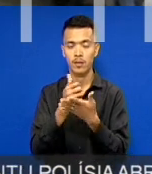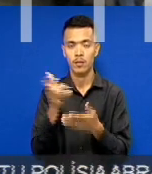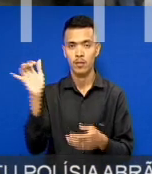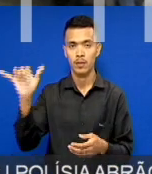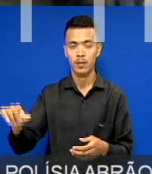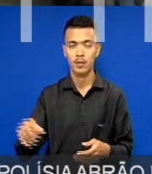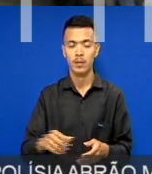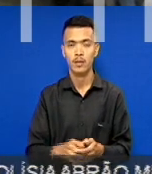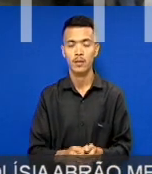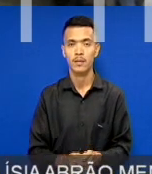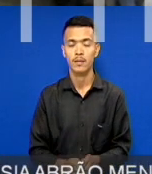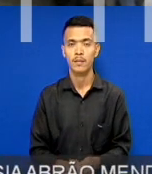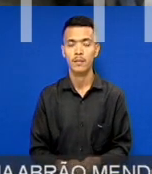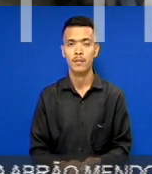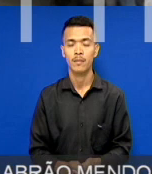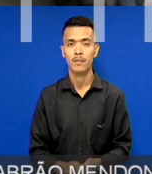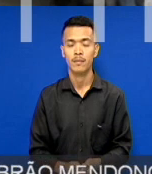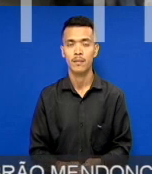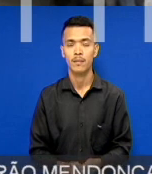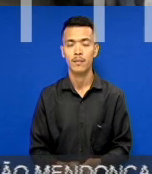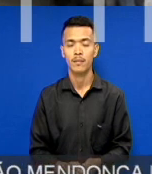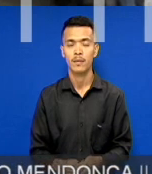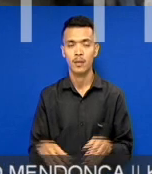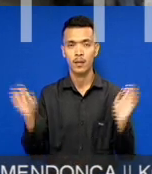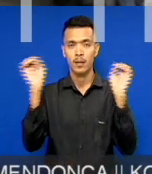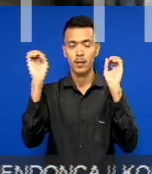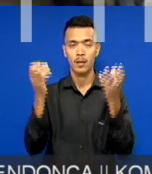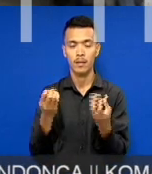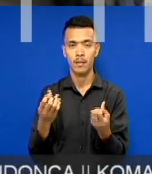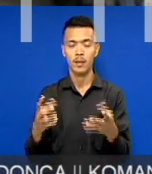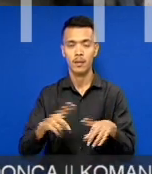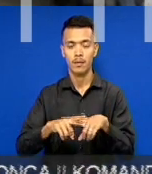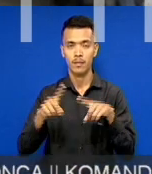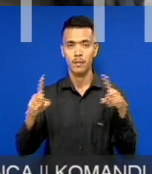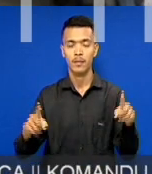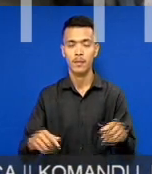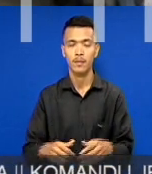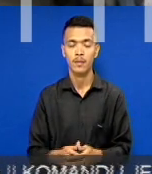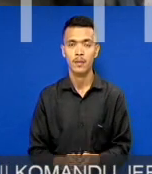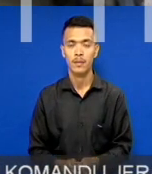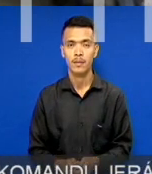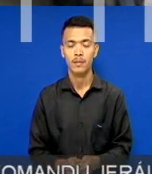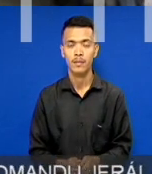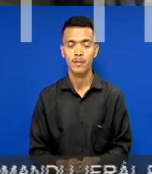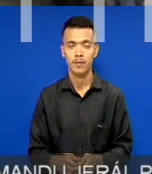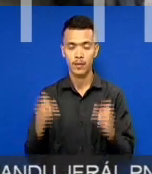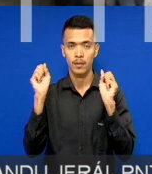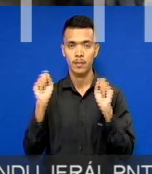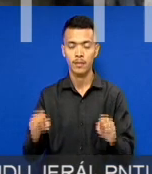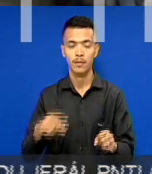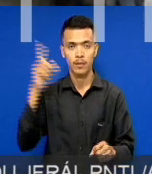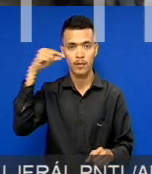marita ni fati ita presente ni kondisau ba sira. As bes labarak ba sira as bes sira bel apoio ita intu intuan. Antau ho ida ni ita bele